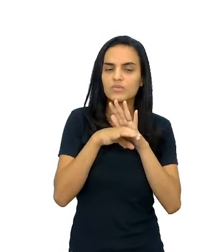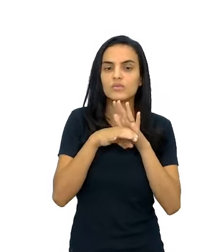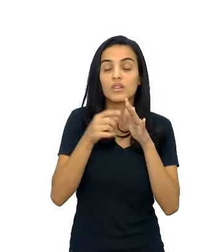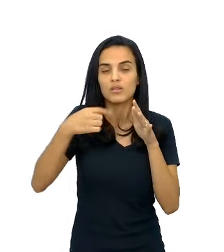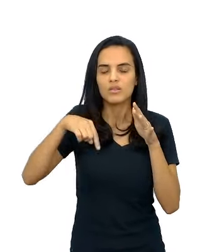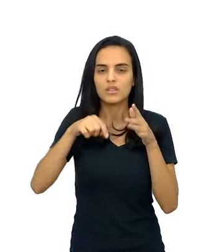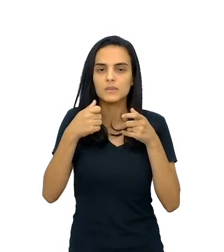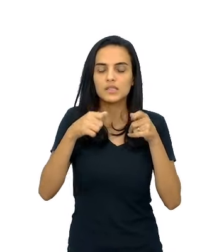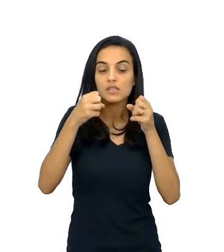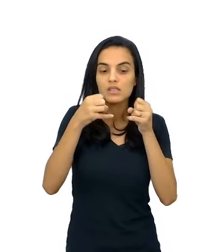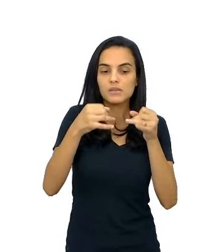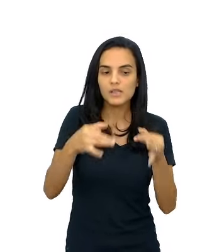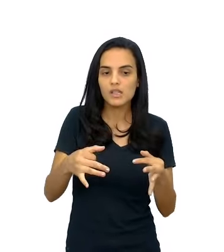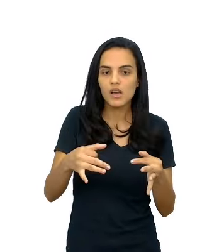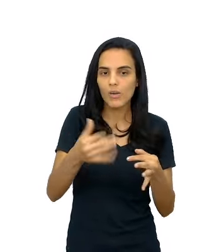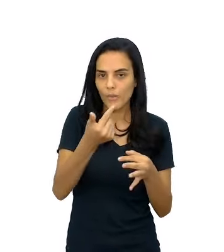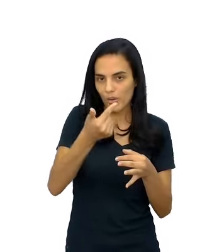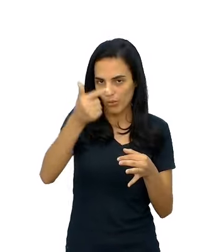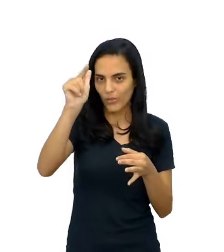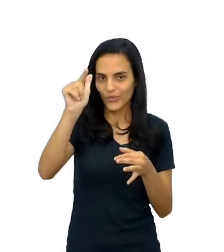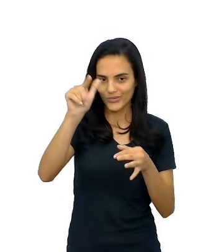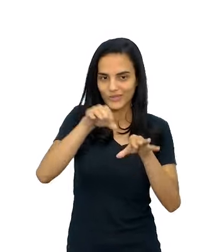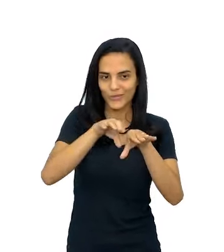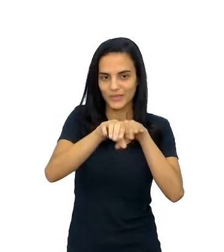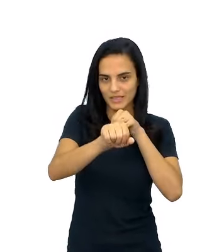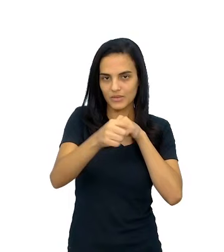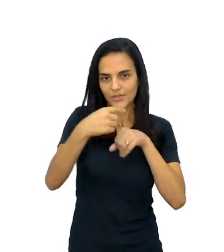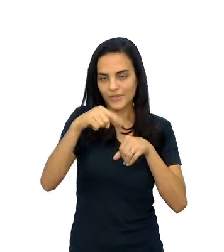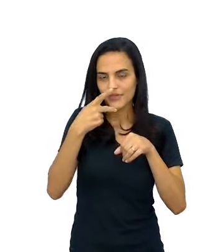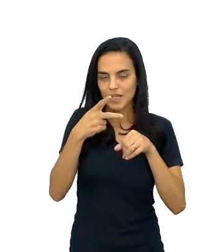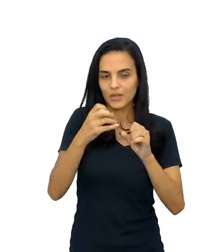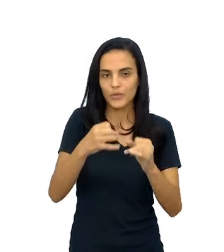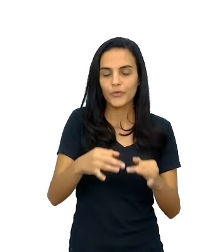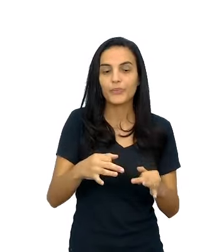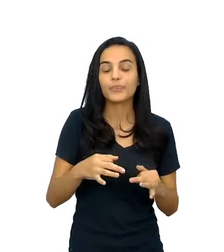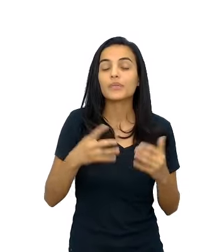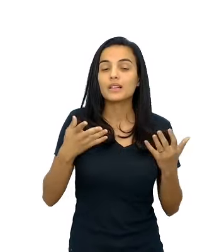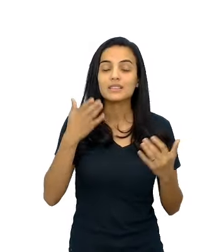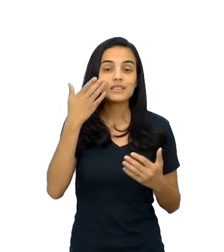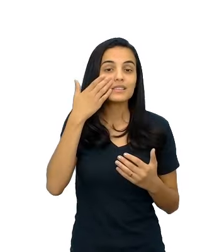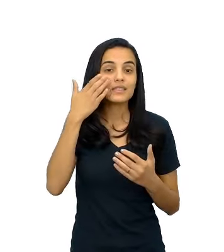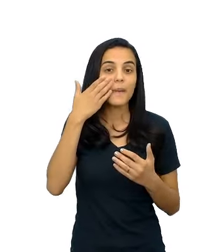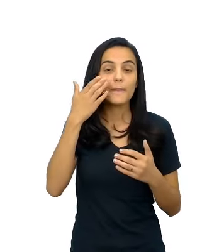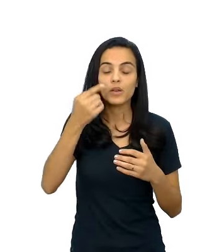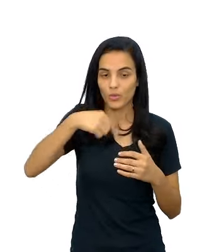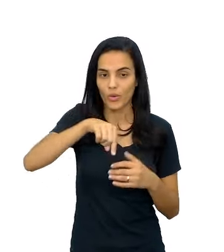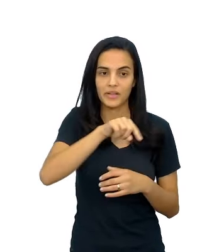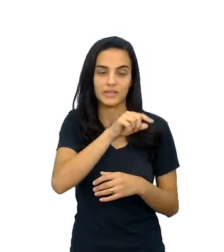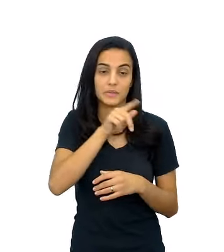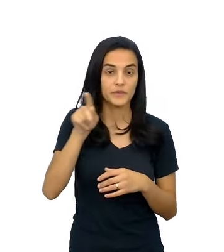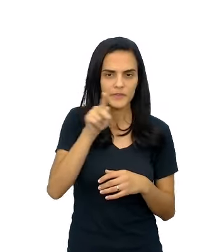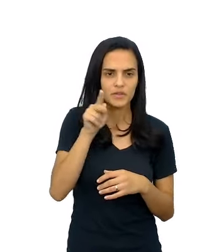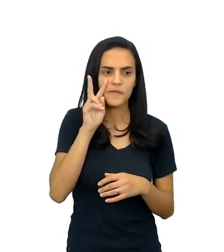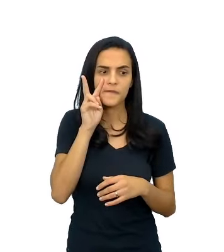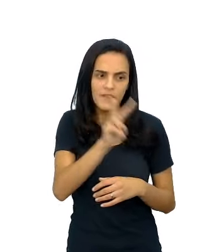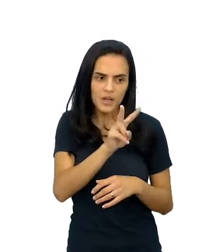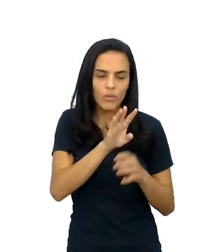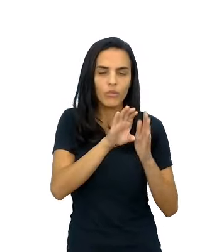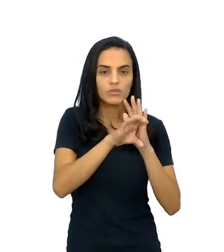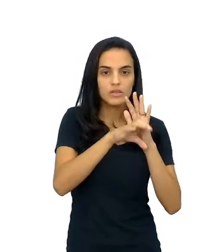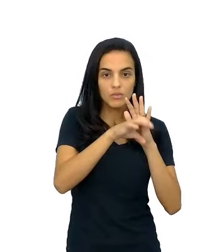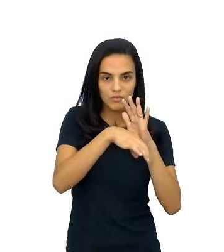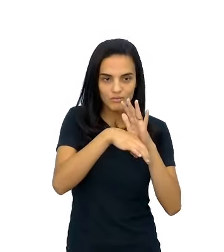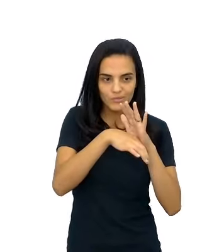comentar aqui, numa próxima formação, de saber, nós professores, olhar nesse conteúdo na